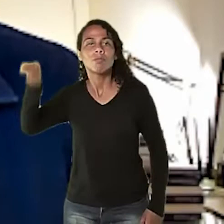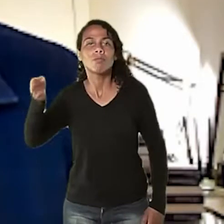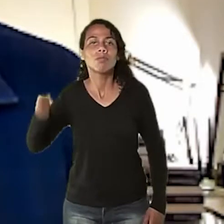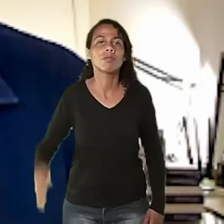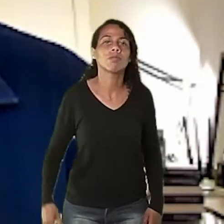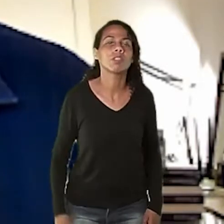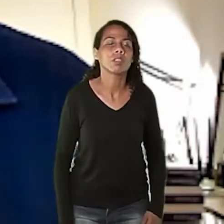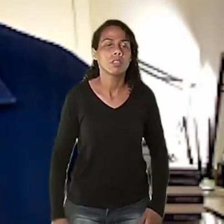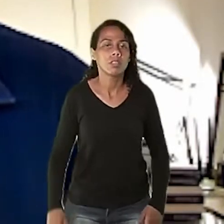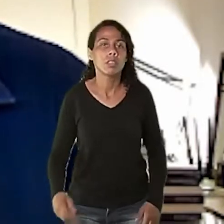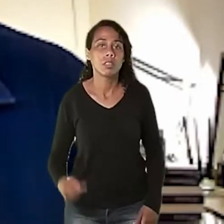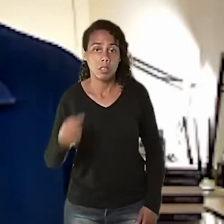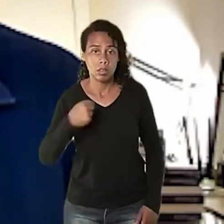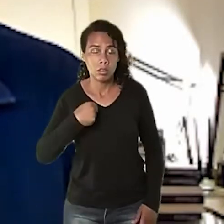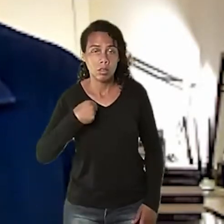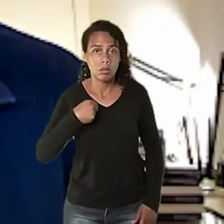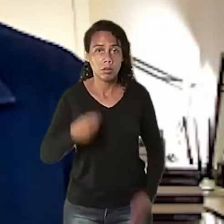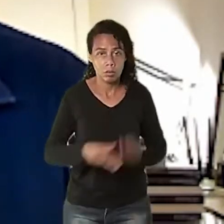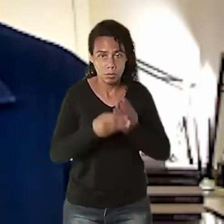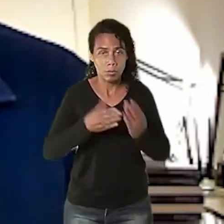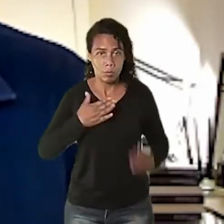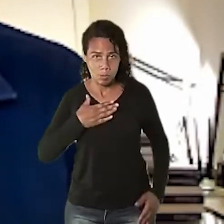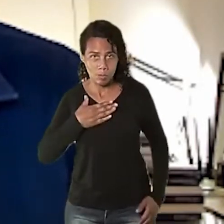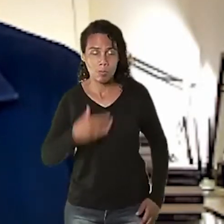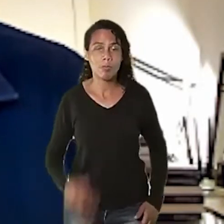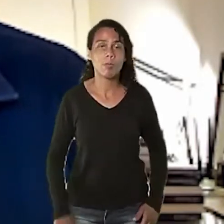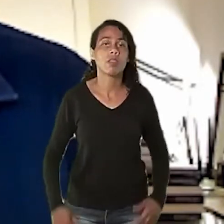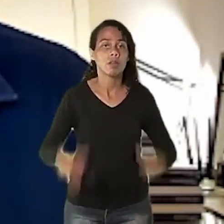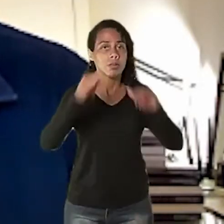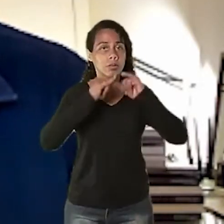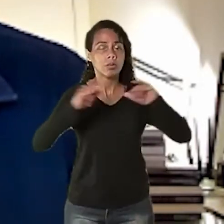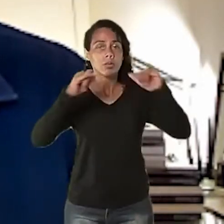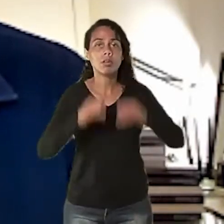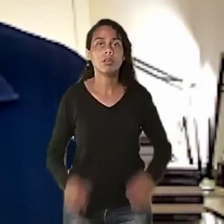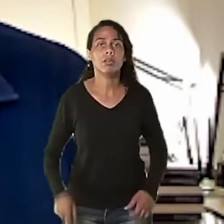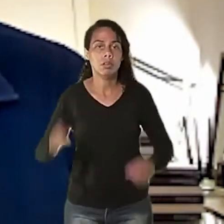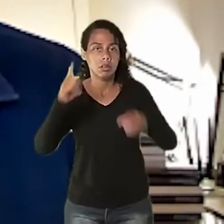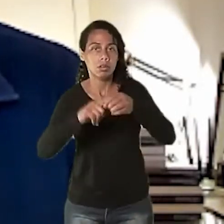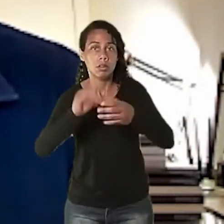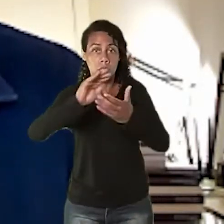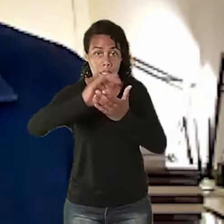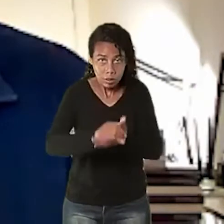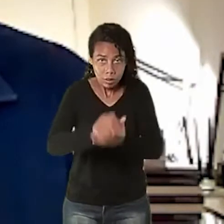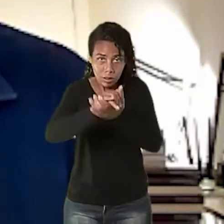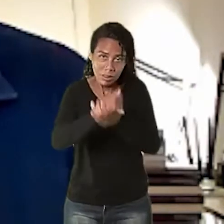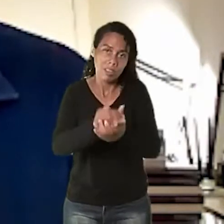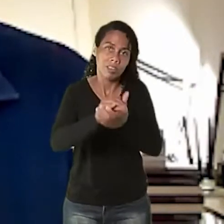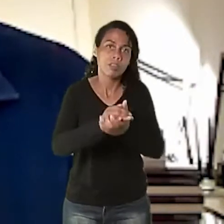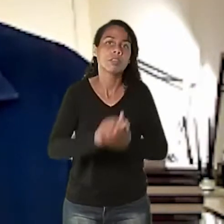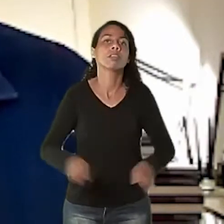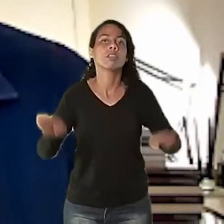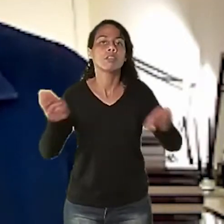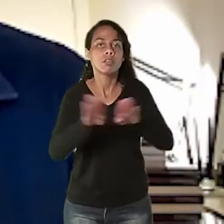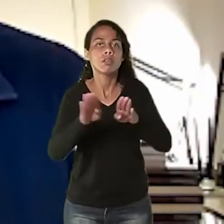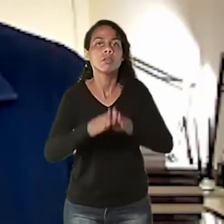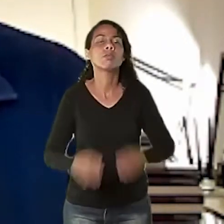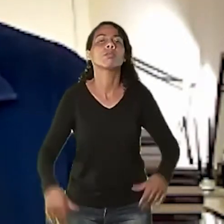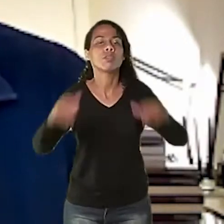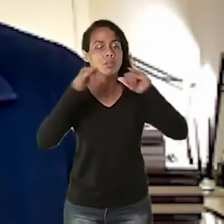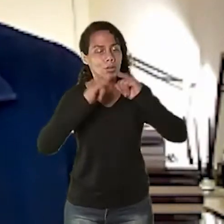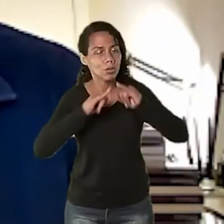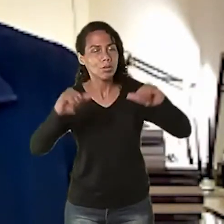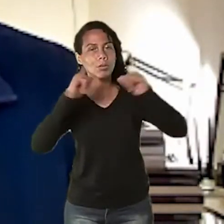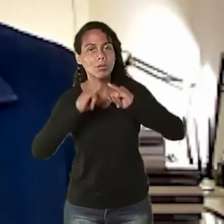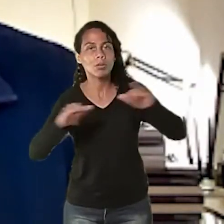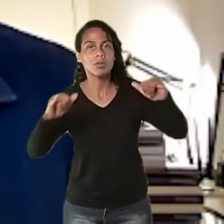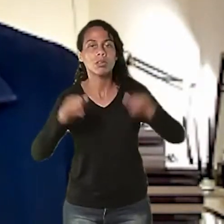festival, desde os mais luxuosos, como Araxá, até uns que não tanto prestígio, e